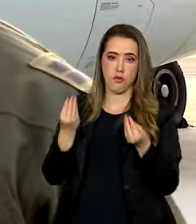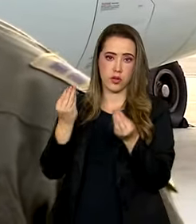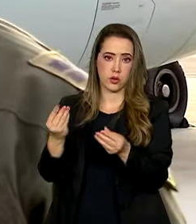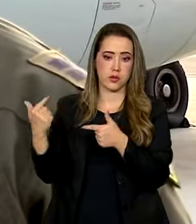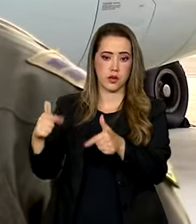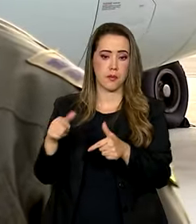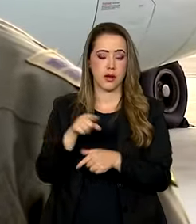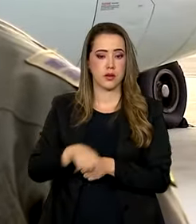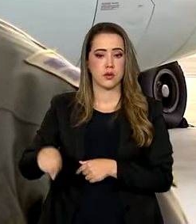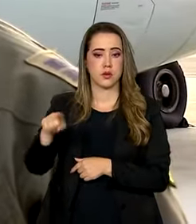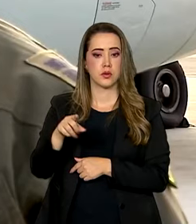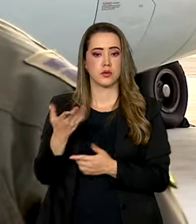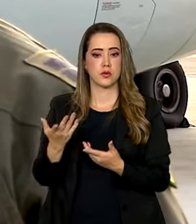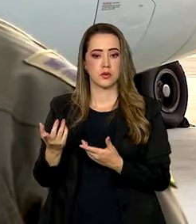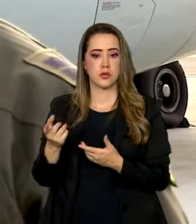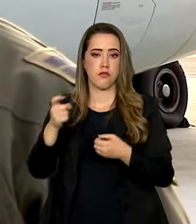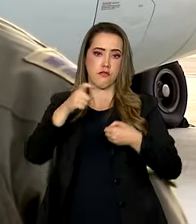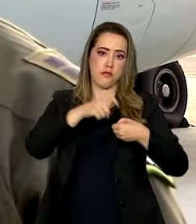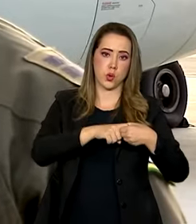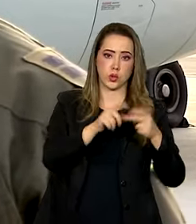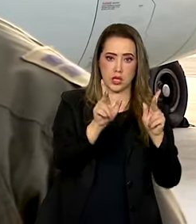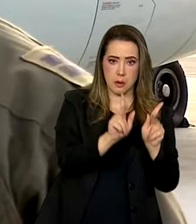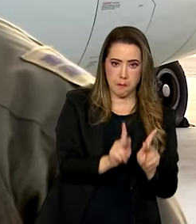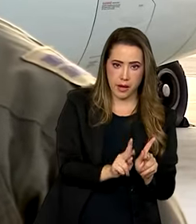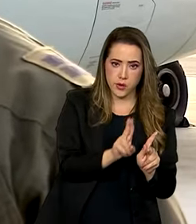missão, voltando em paz,